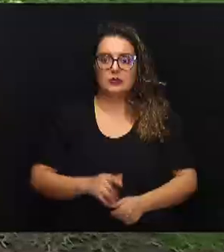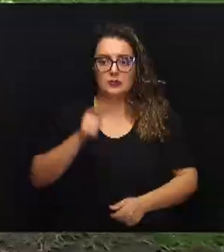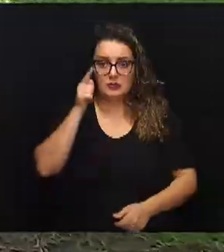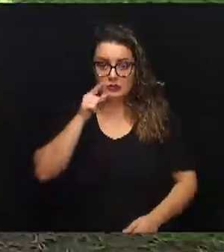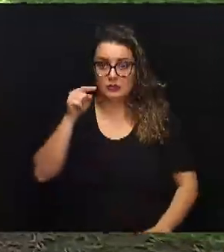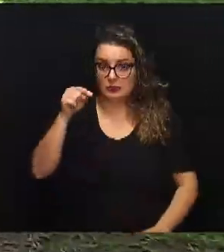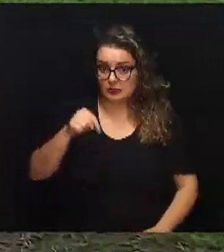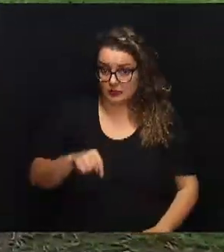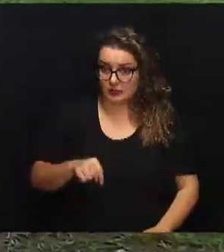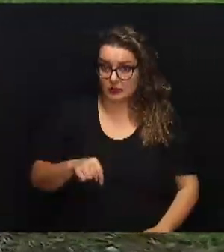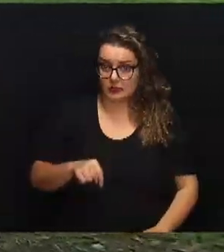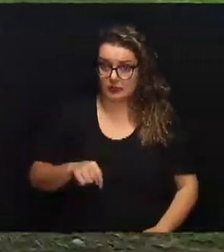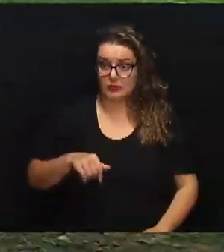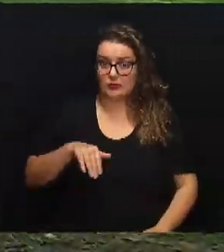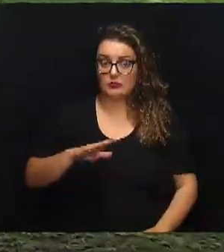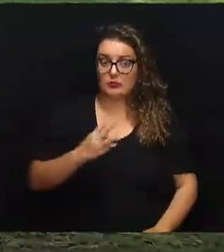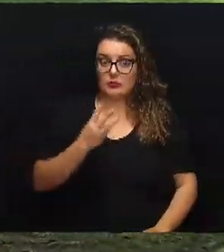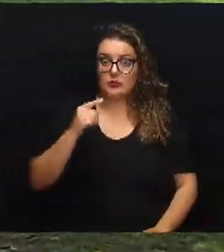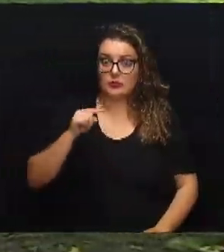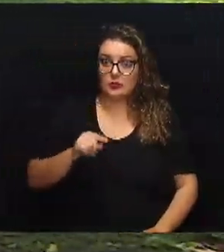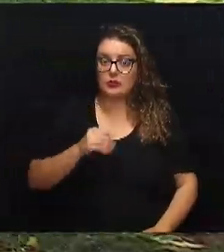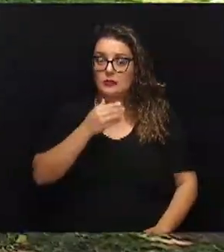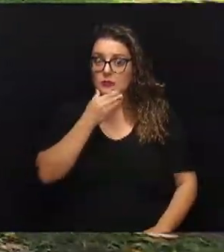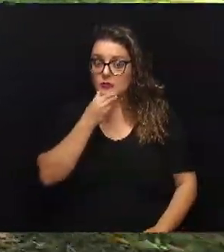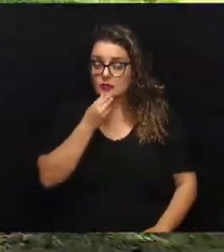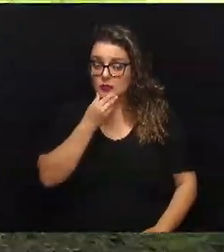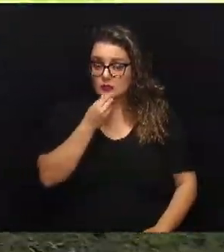lugar mais de 3.000 homens.